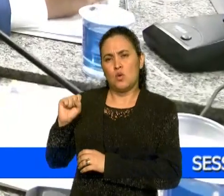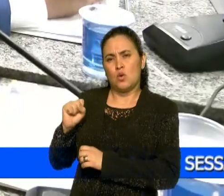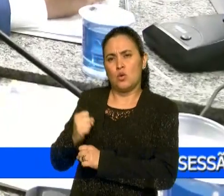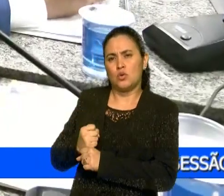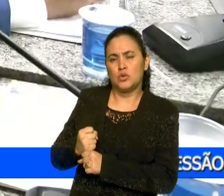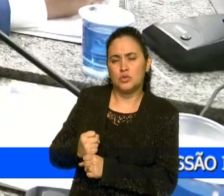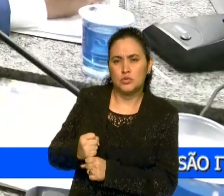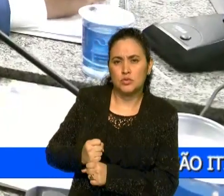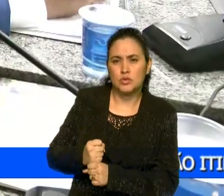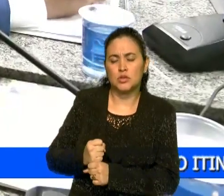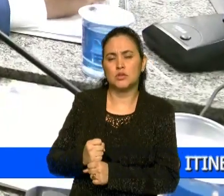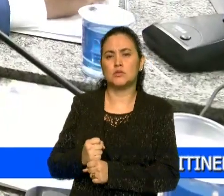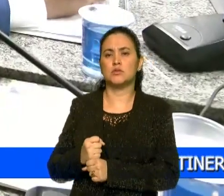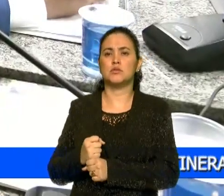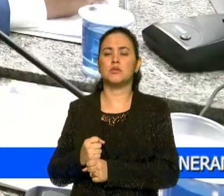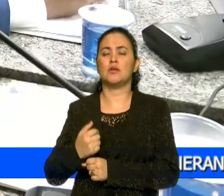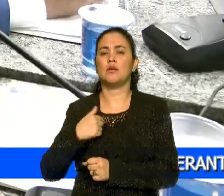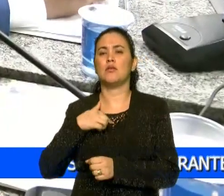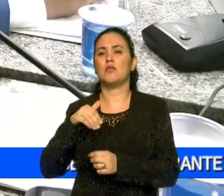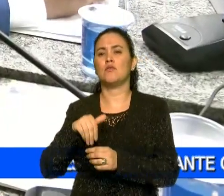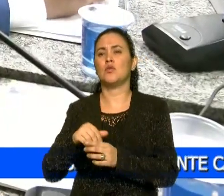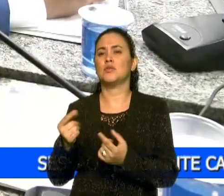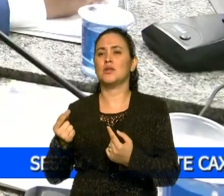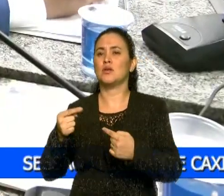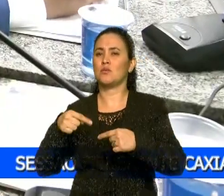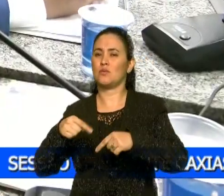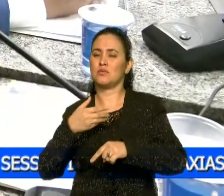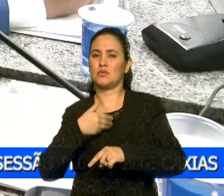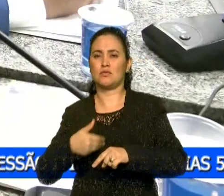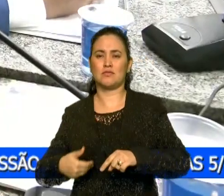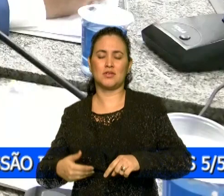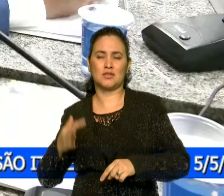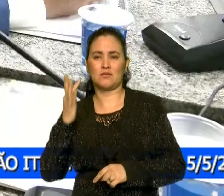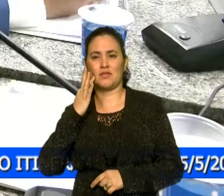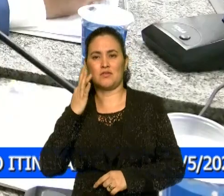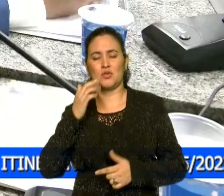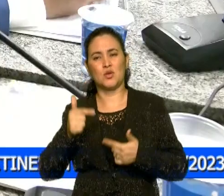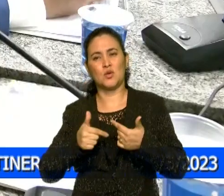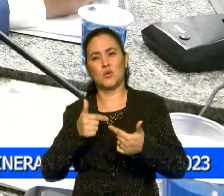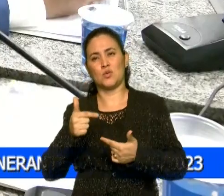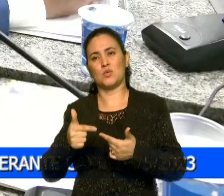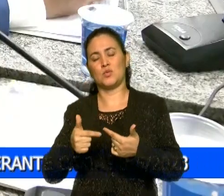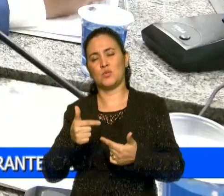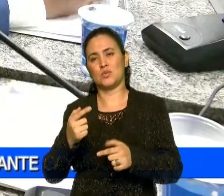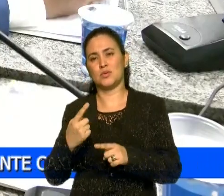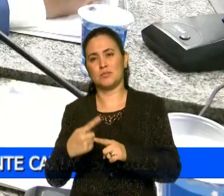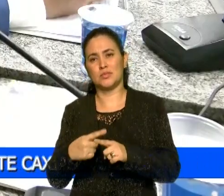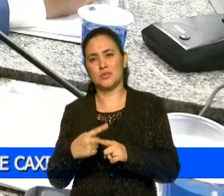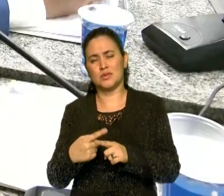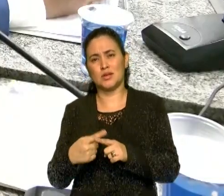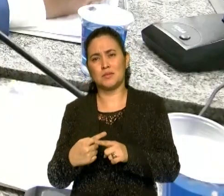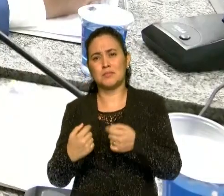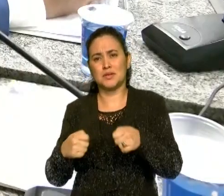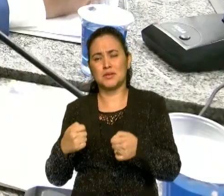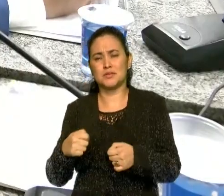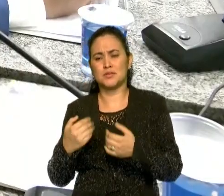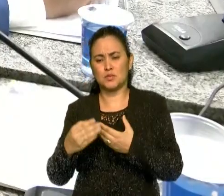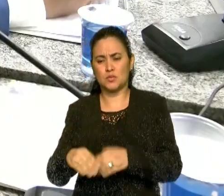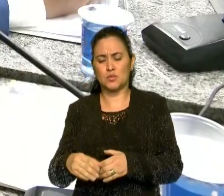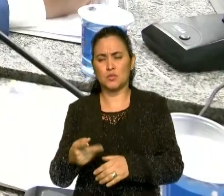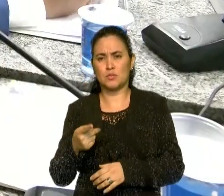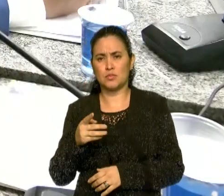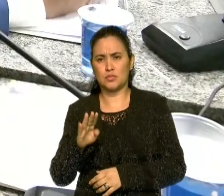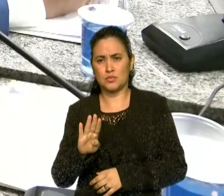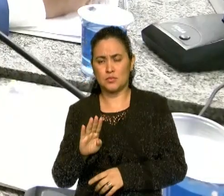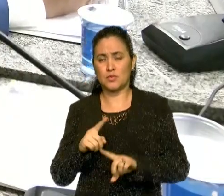Flávio Dino e na luta pela realização de concursos públicos, mas na conversa de hoje com o líder do governo, deputado Rafael Leitão, e agradeço